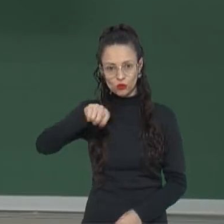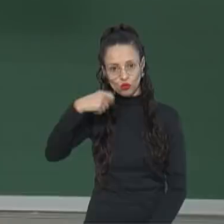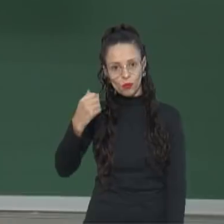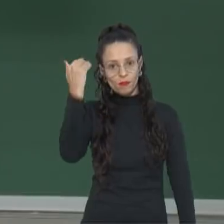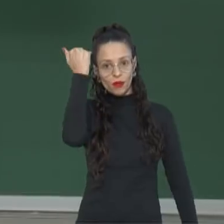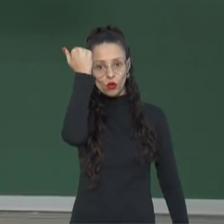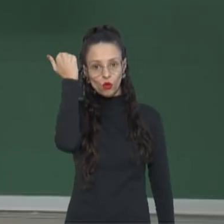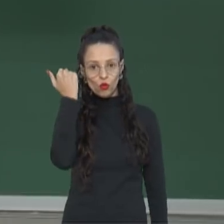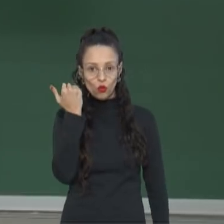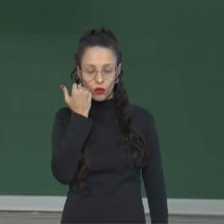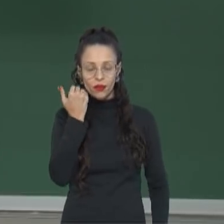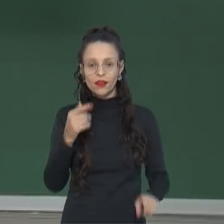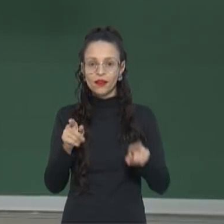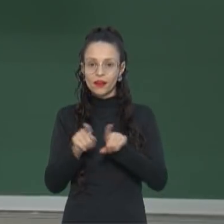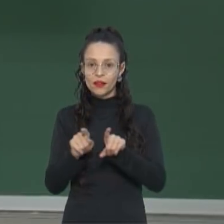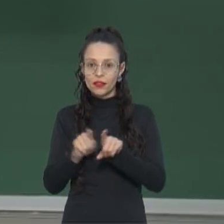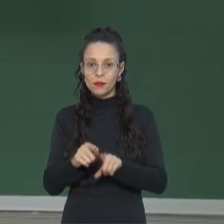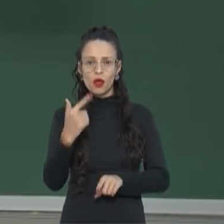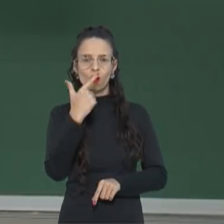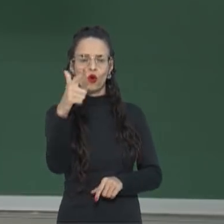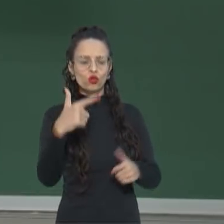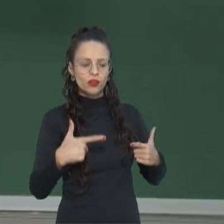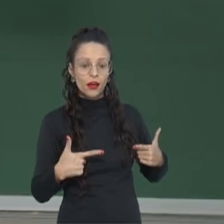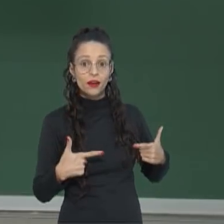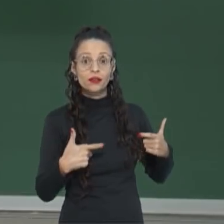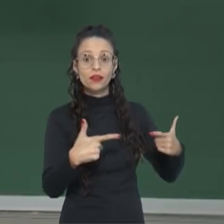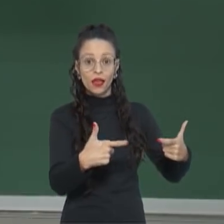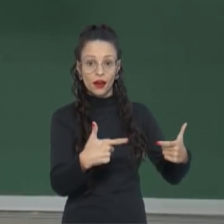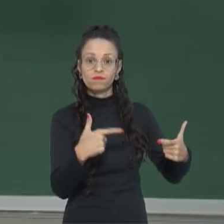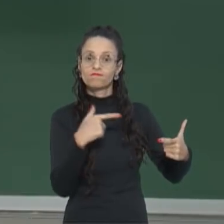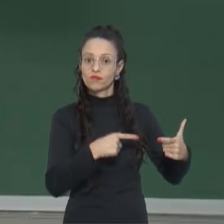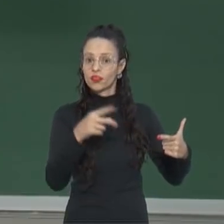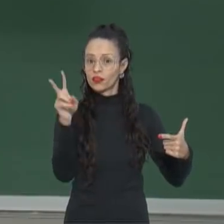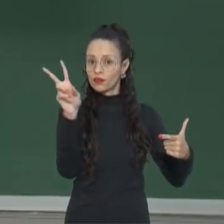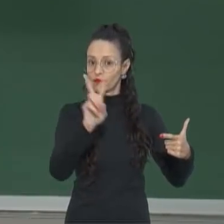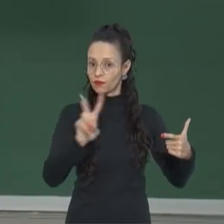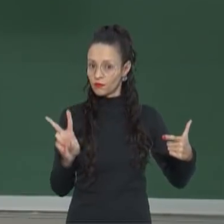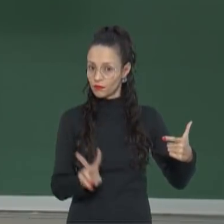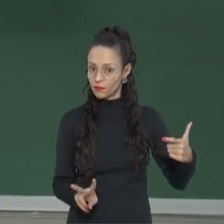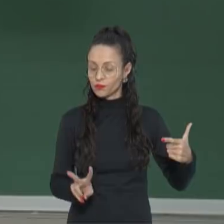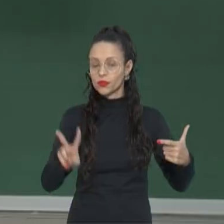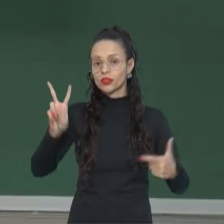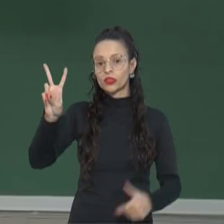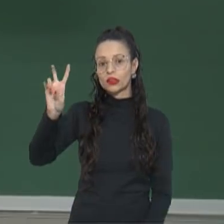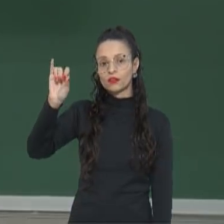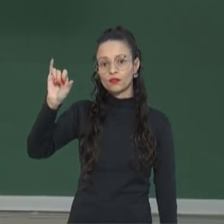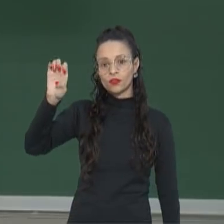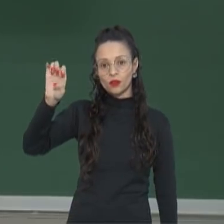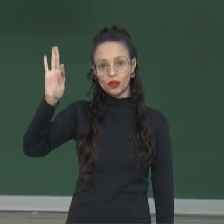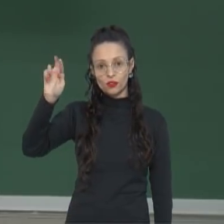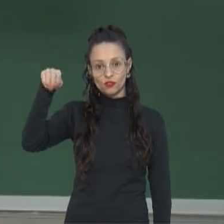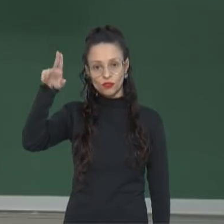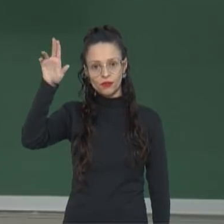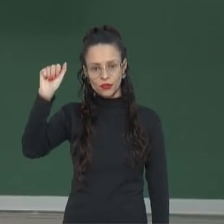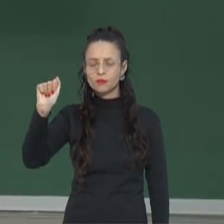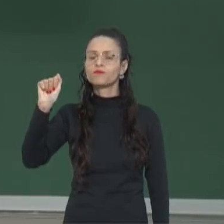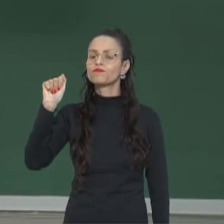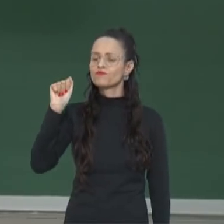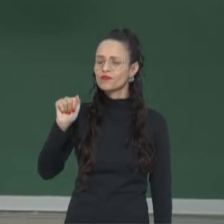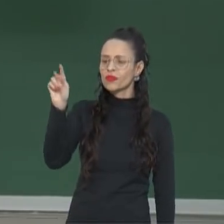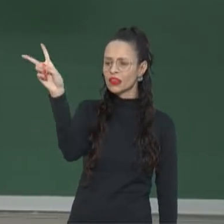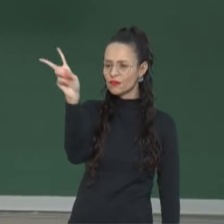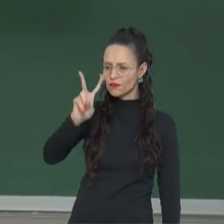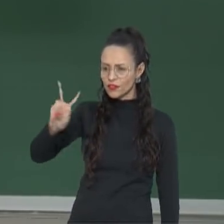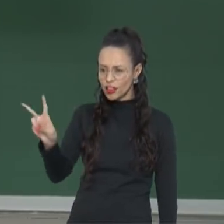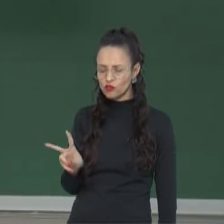e a outra guerra para a nossa aula de hoje, a Guerra do Vietnã. O Vietnã está localizado numa